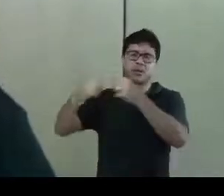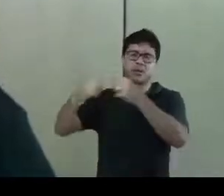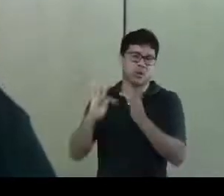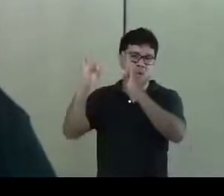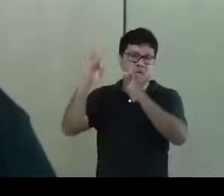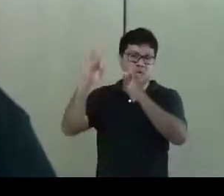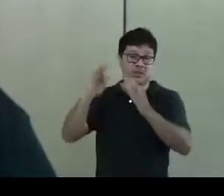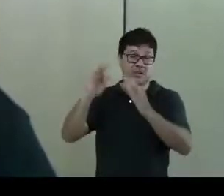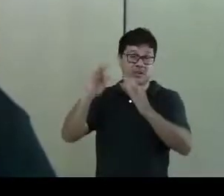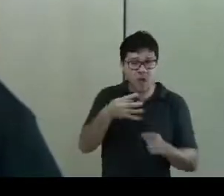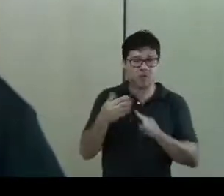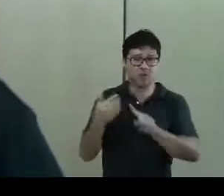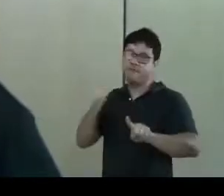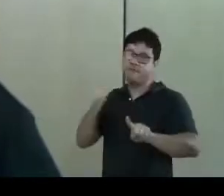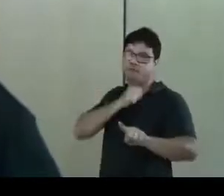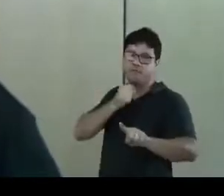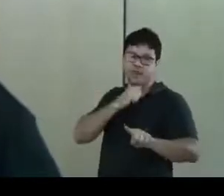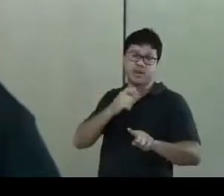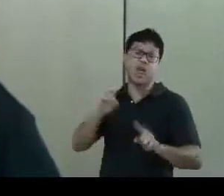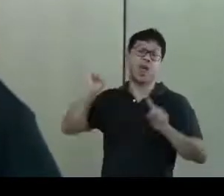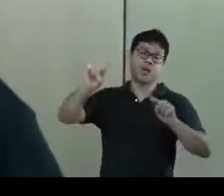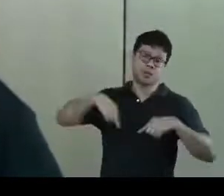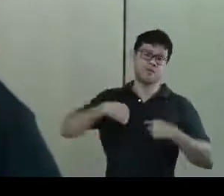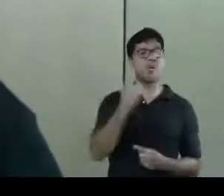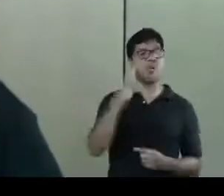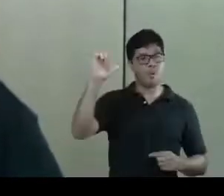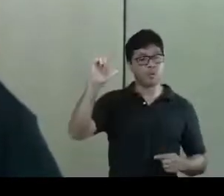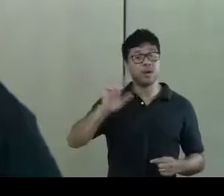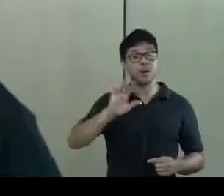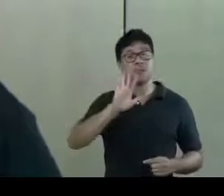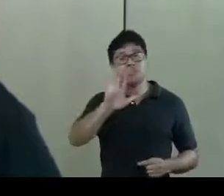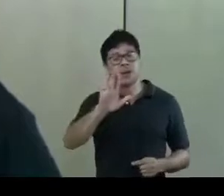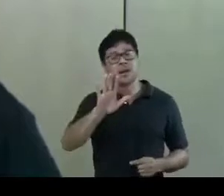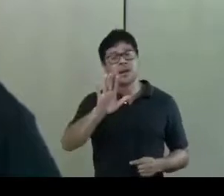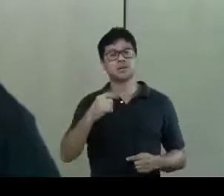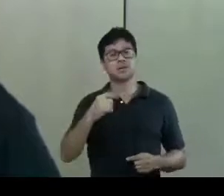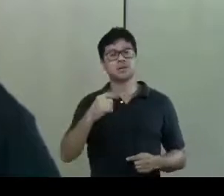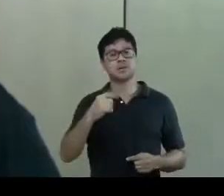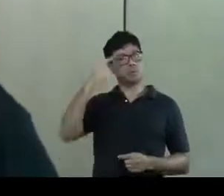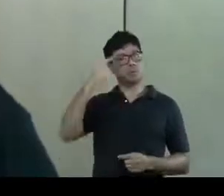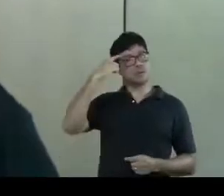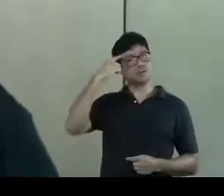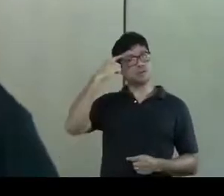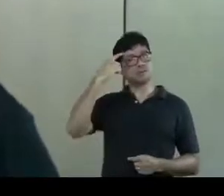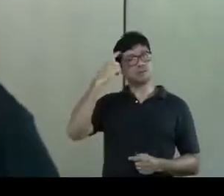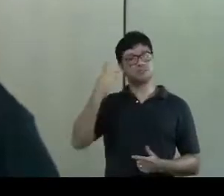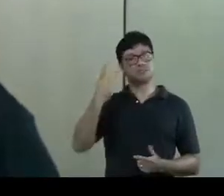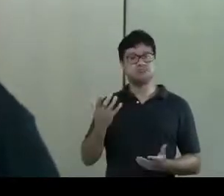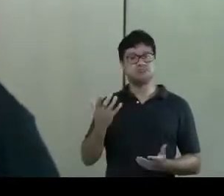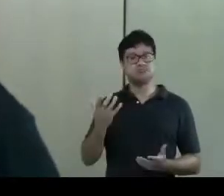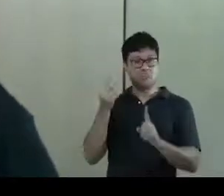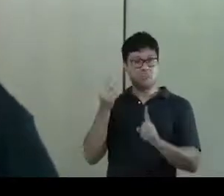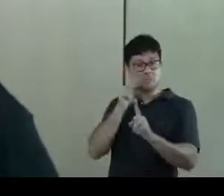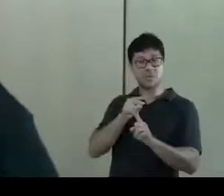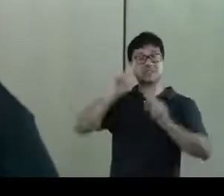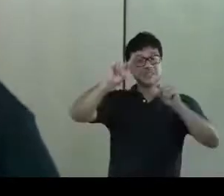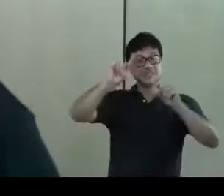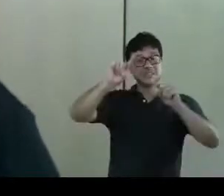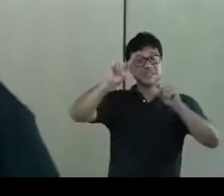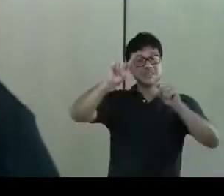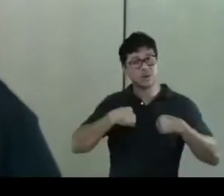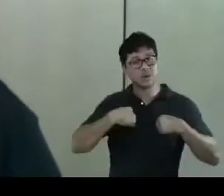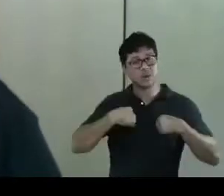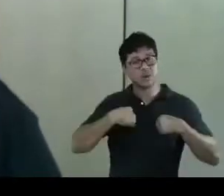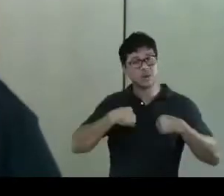a gente produz. Né? Então, esse é um outro desafio. Mas, ainda assim, ao meu ver, eu acho que O desafio e